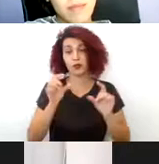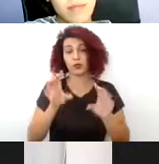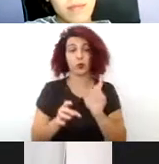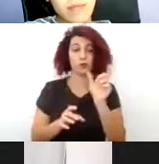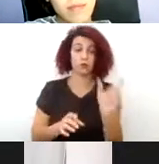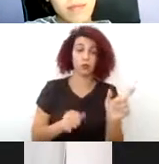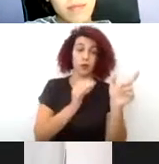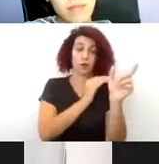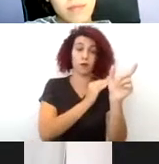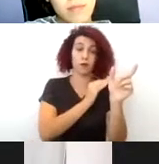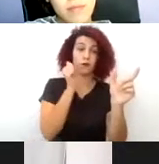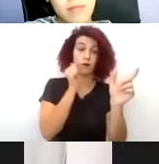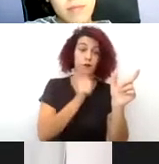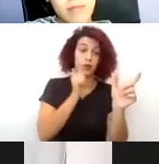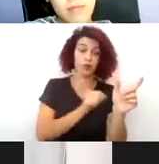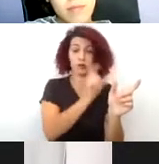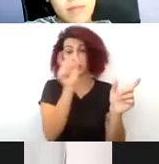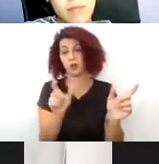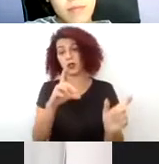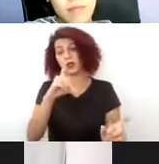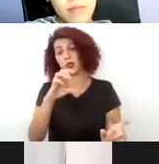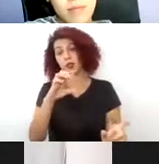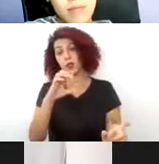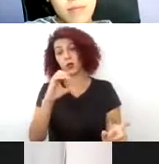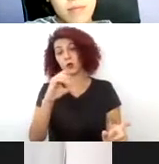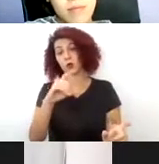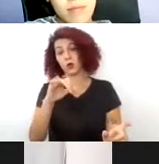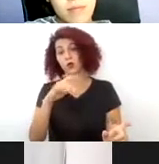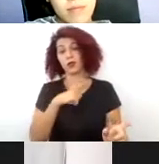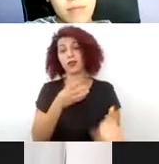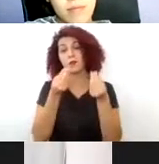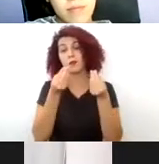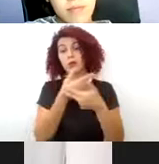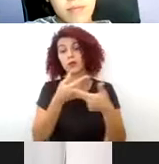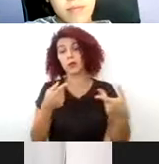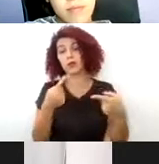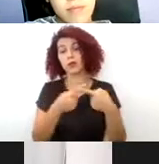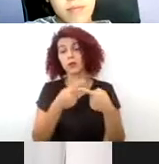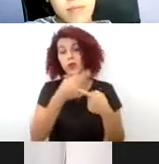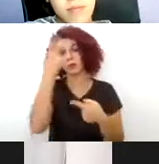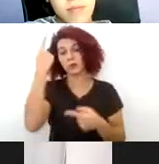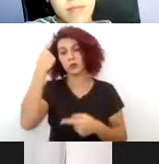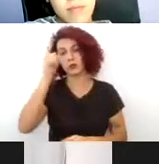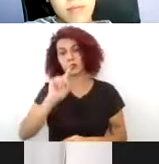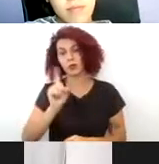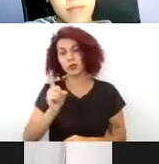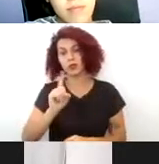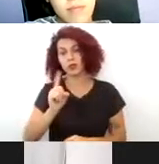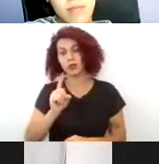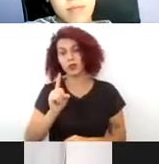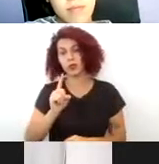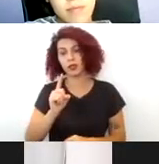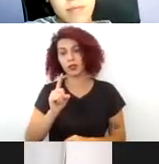falar Dedé Colonial a gente tem um monte de coisas porque as pessoas ainda não entendem qual gravidade de desgraça é o